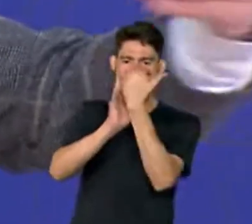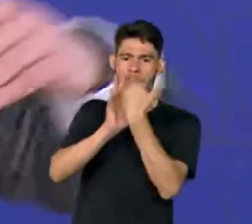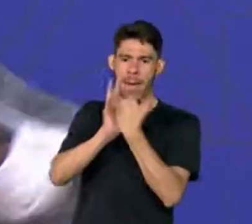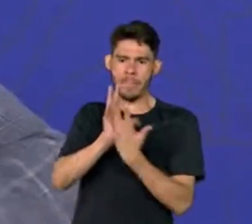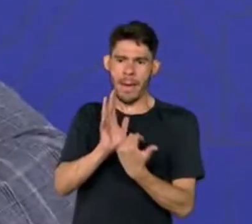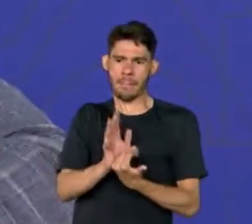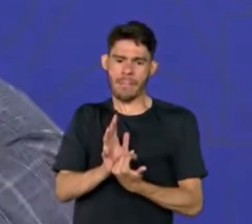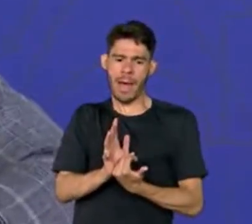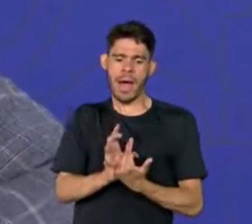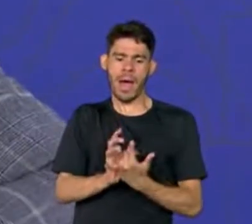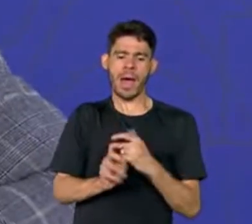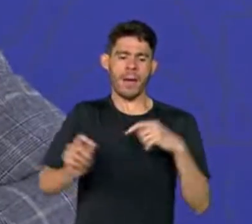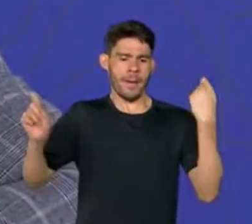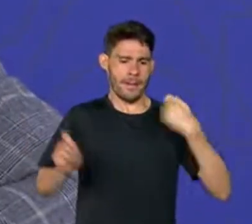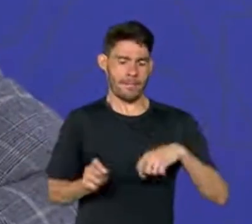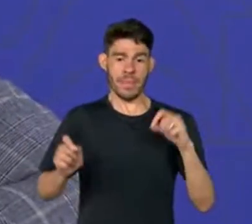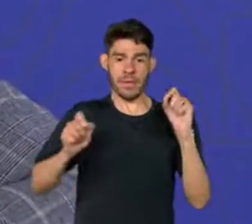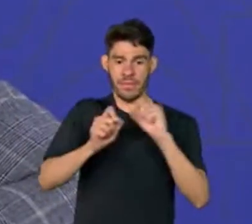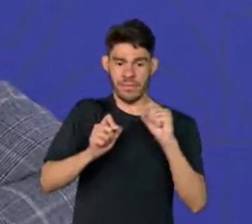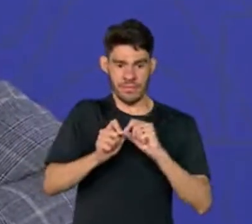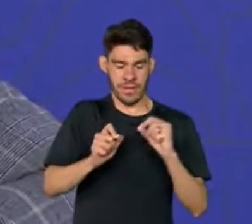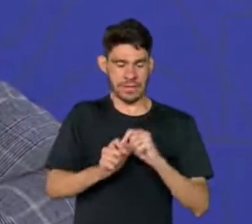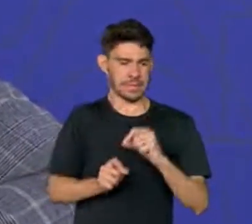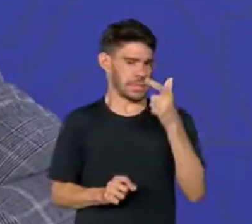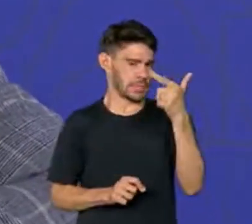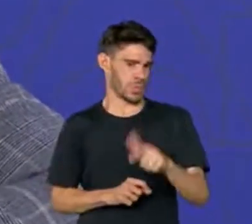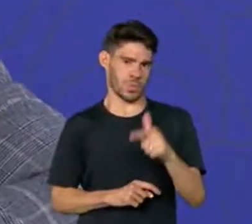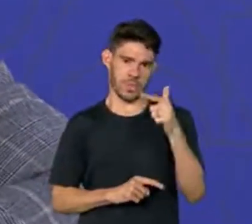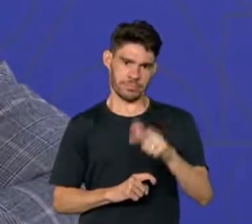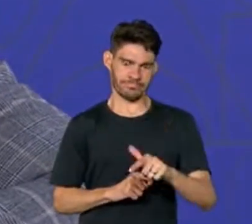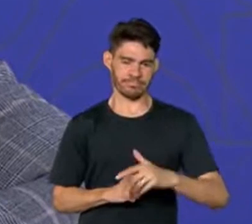sido adotadas e que não foram adotadas,